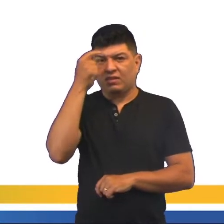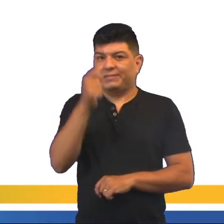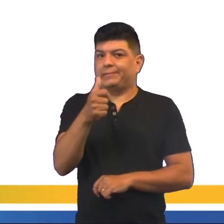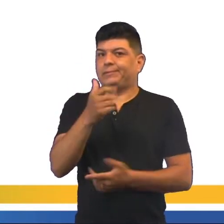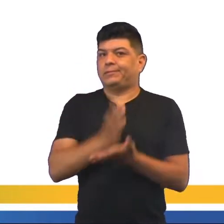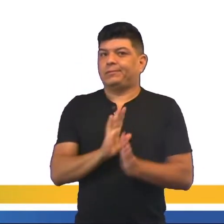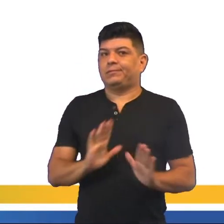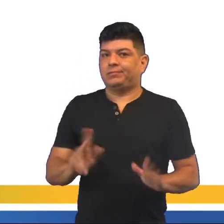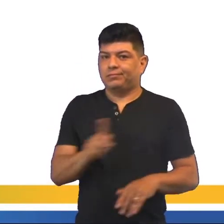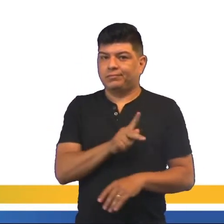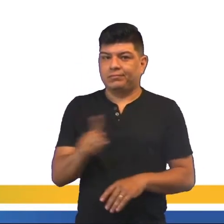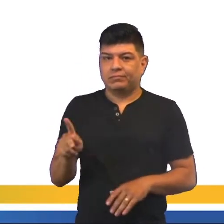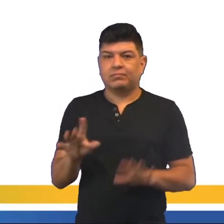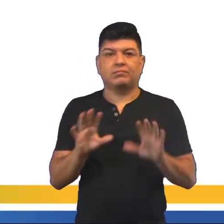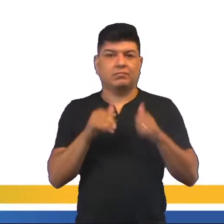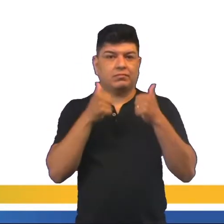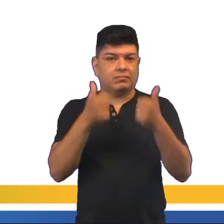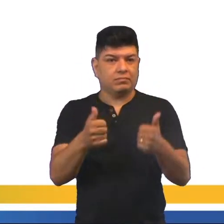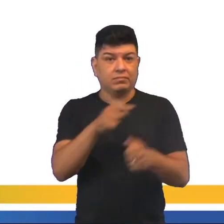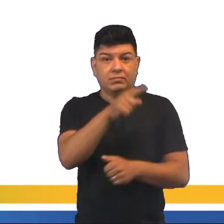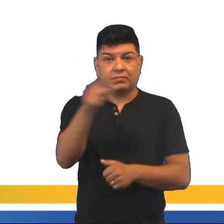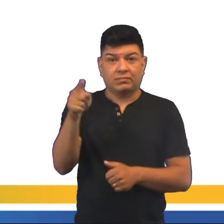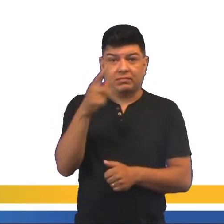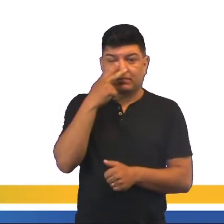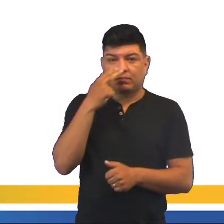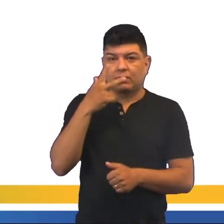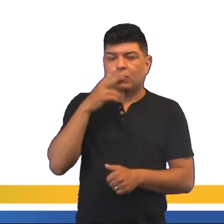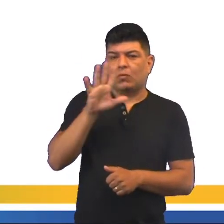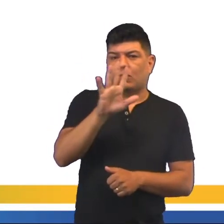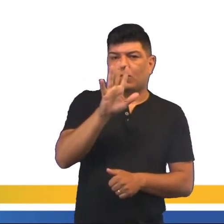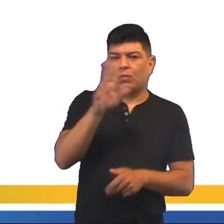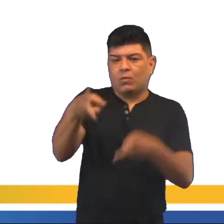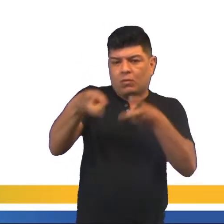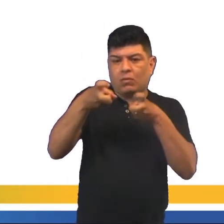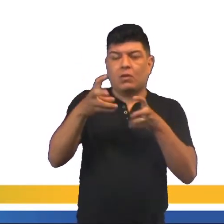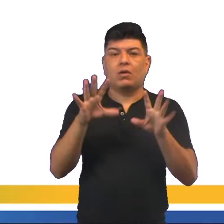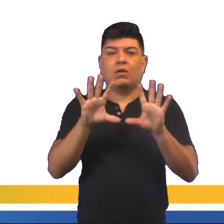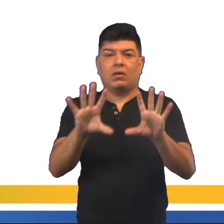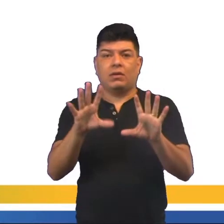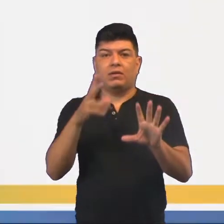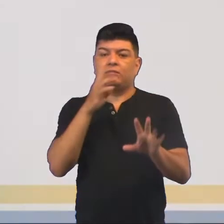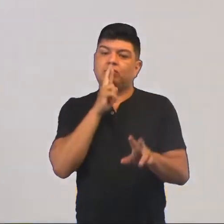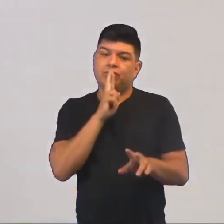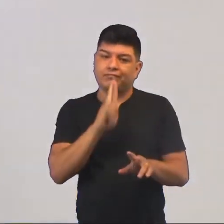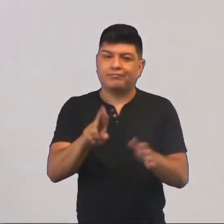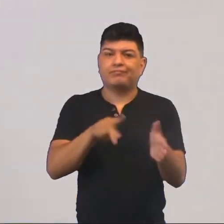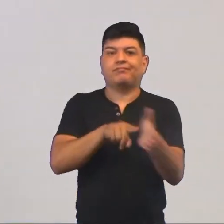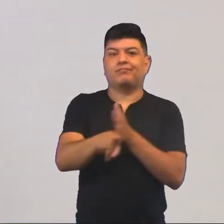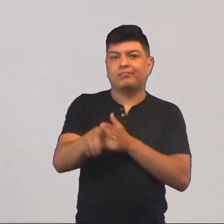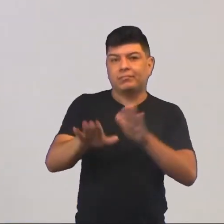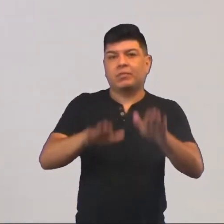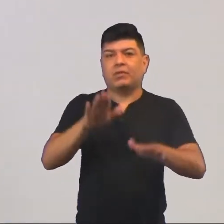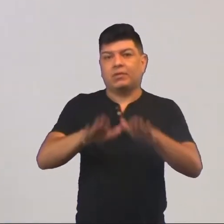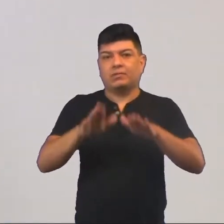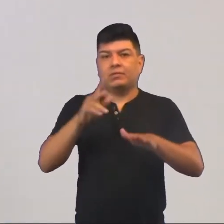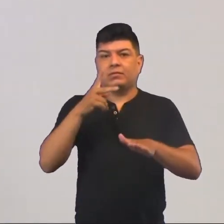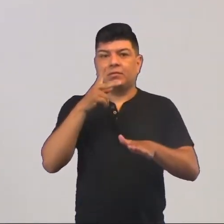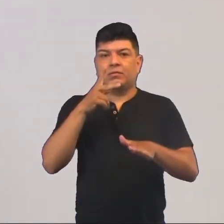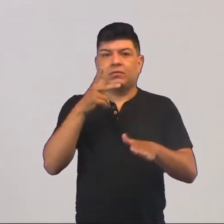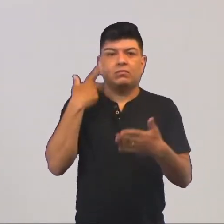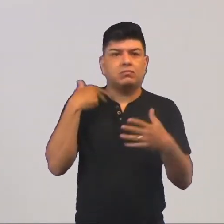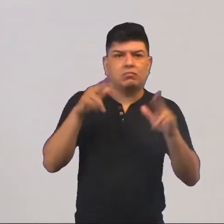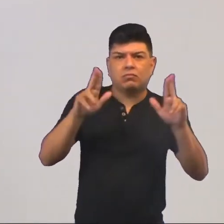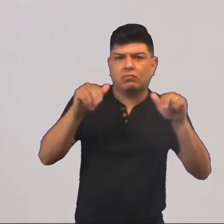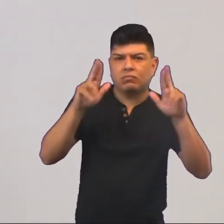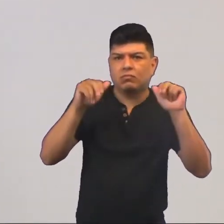que não termina, né, professor? Muito bem, mas isso é para você ter um panorama. Às vezes você vai responder uma questão e você